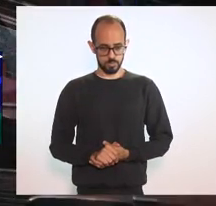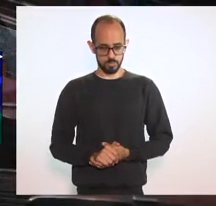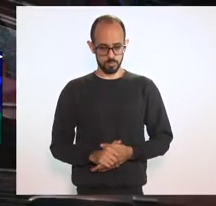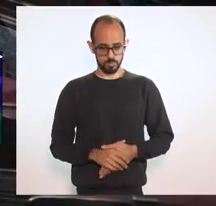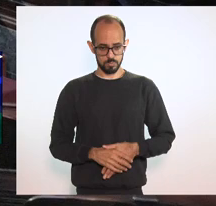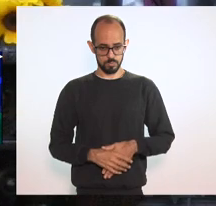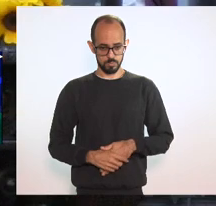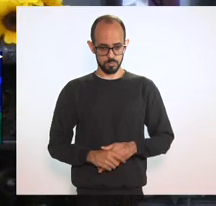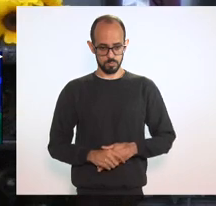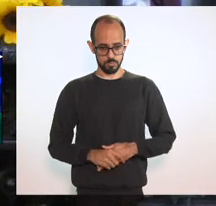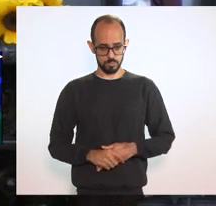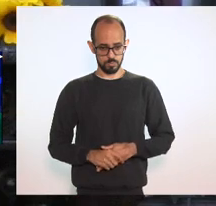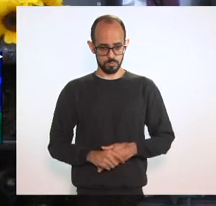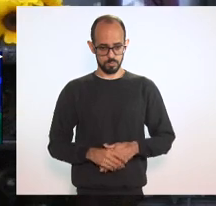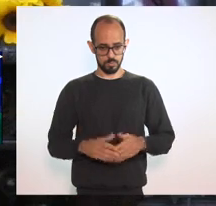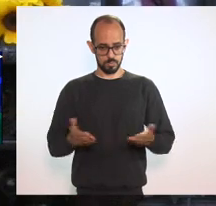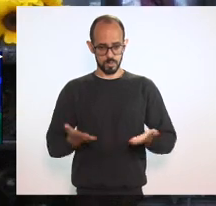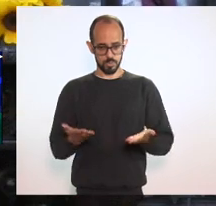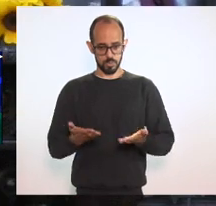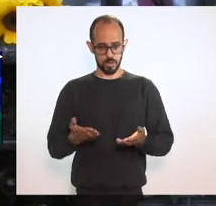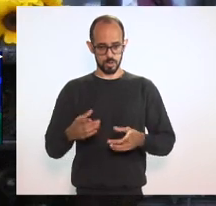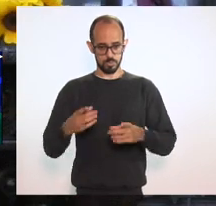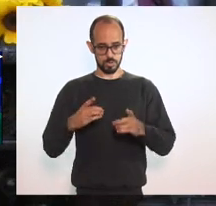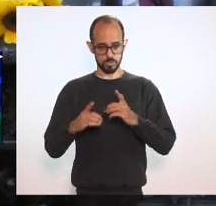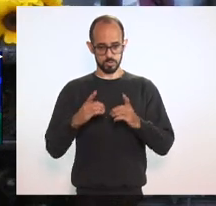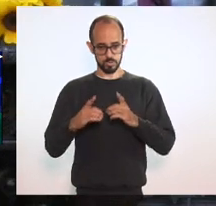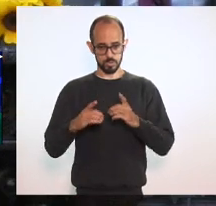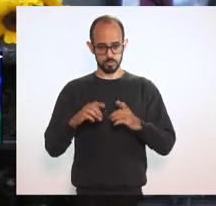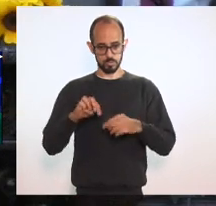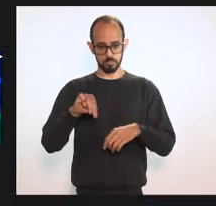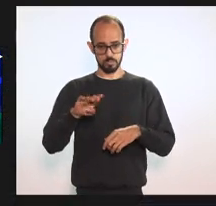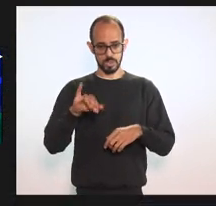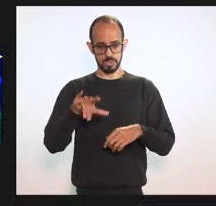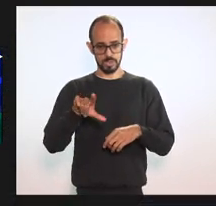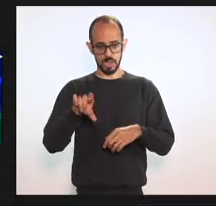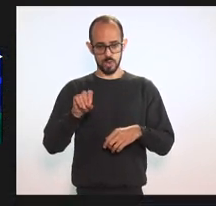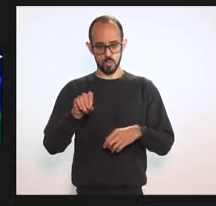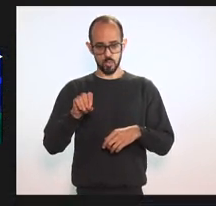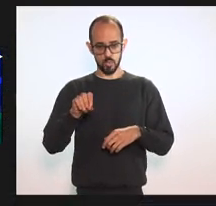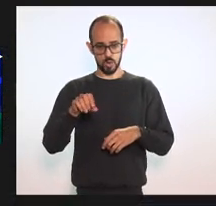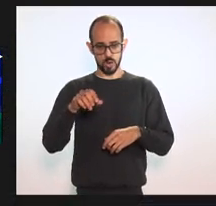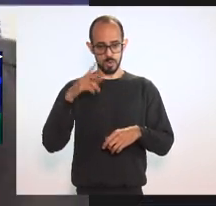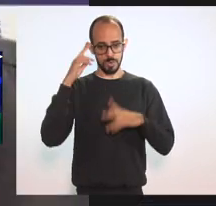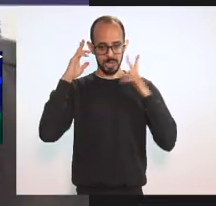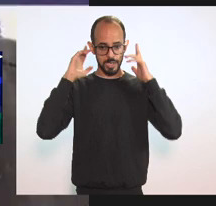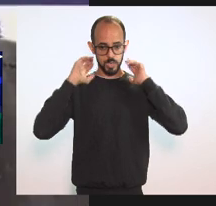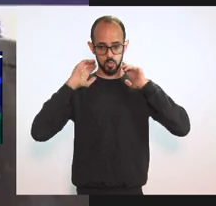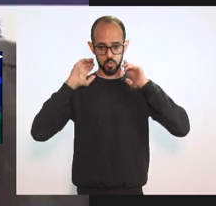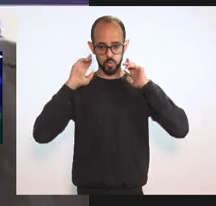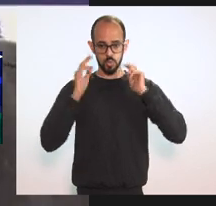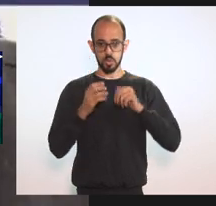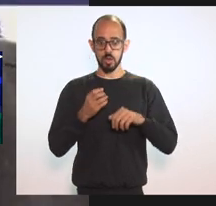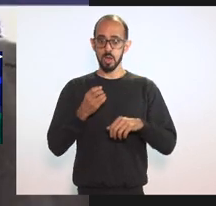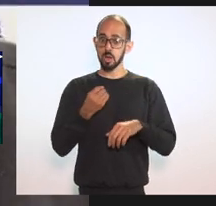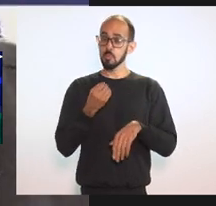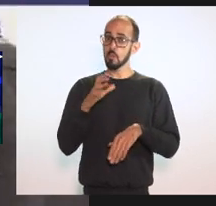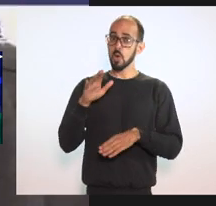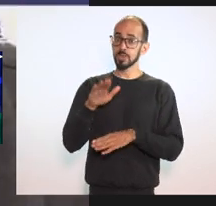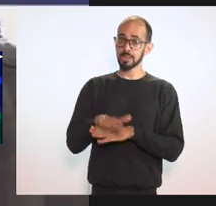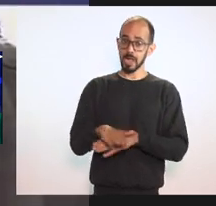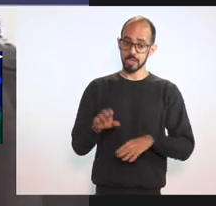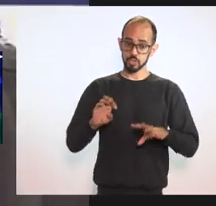e para discutir Deputado Marcelo cabeleireiro Oi boa tarde deputados